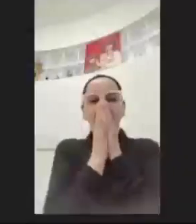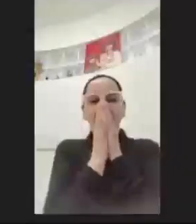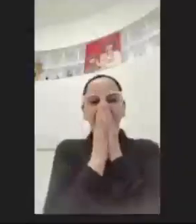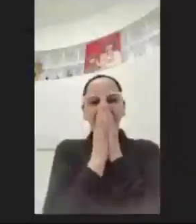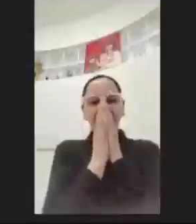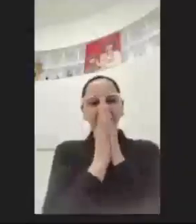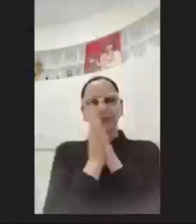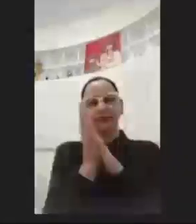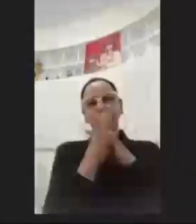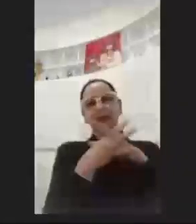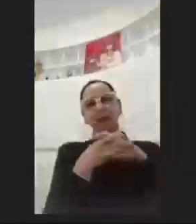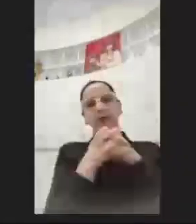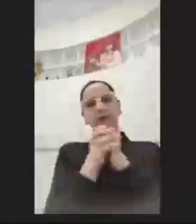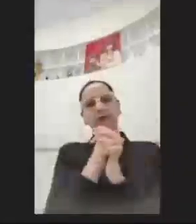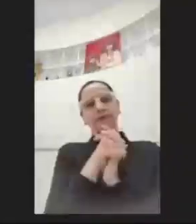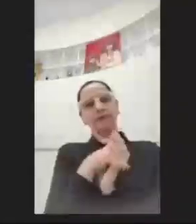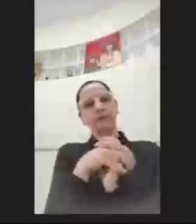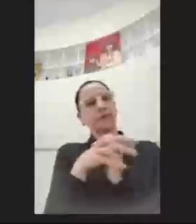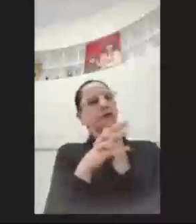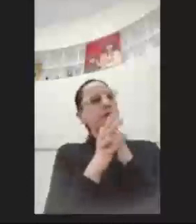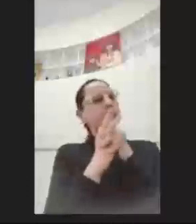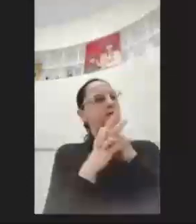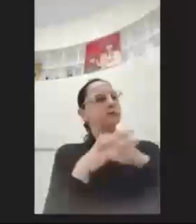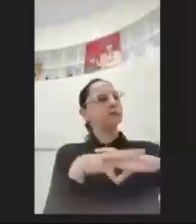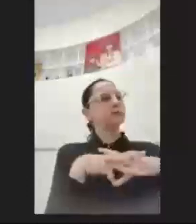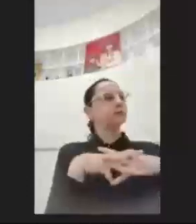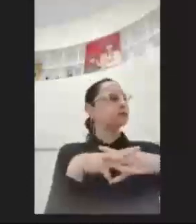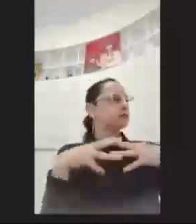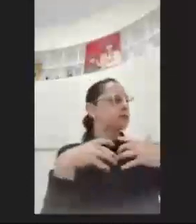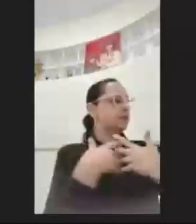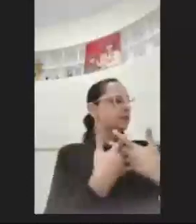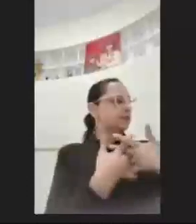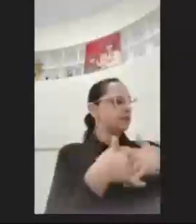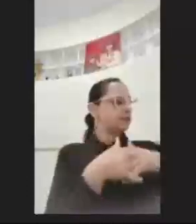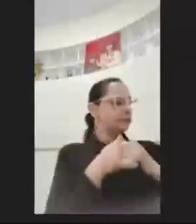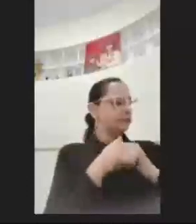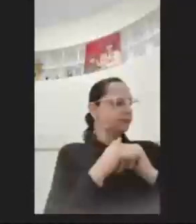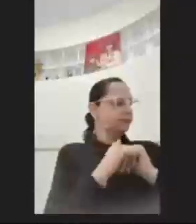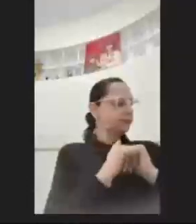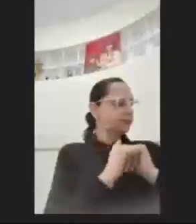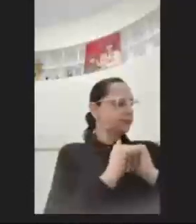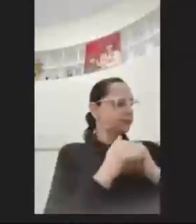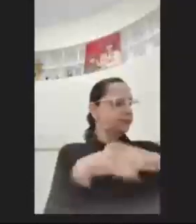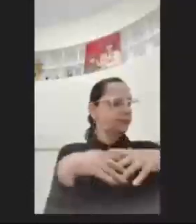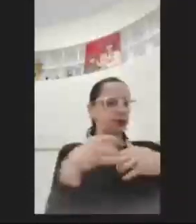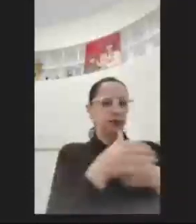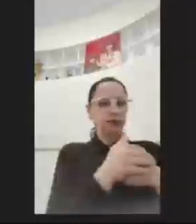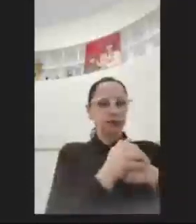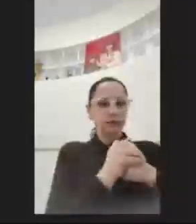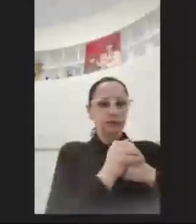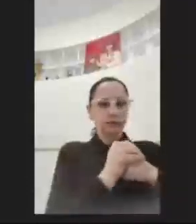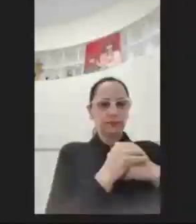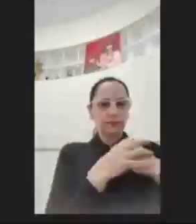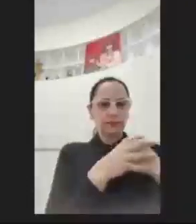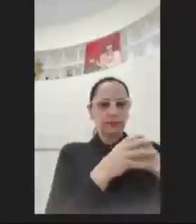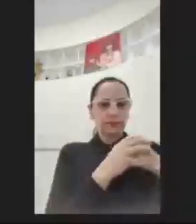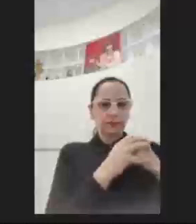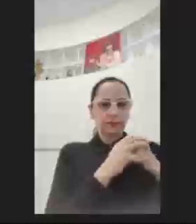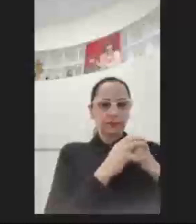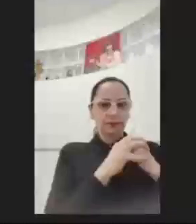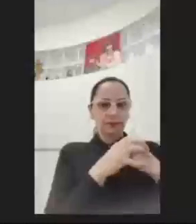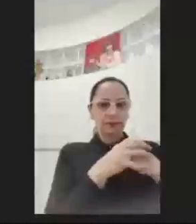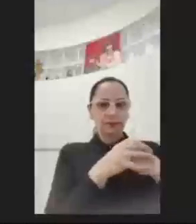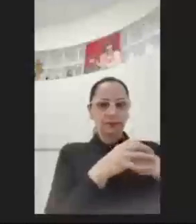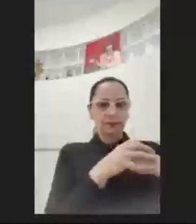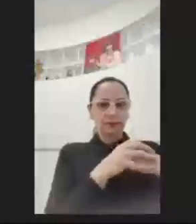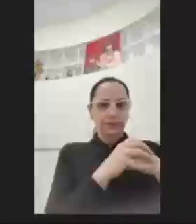sobre amamentação, mas fica mais exclusivo para as doadoras e as mulheres que precisam de apoio, um pouco por telefone e mais presencial. Outros